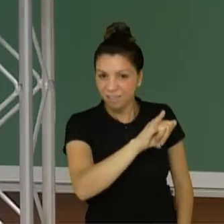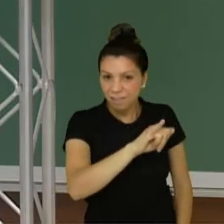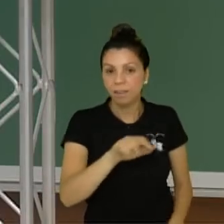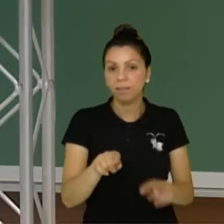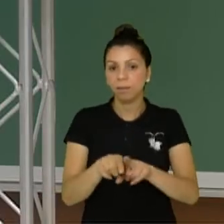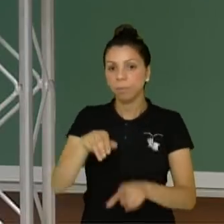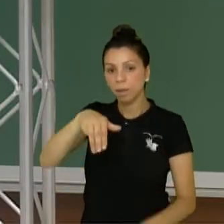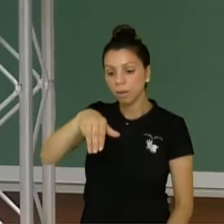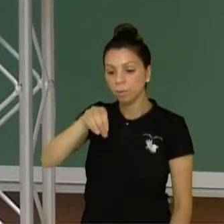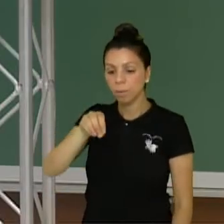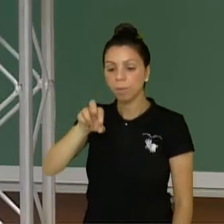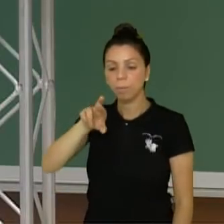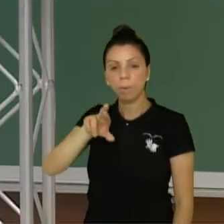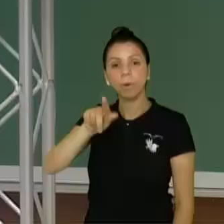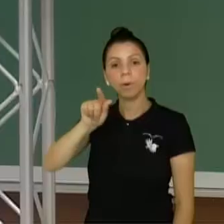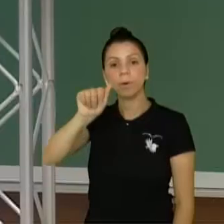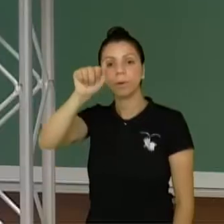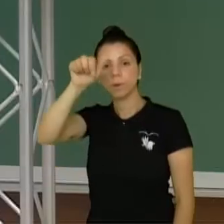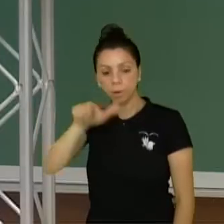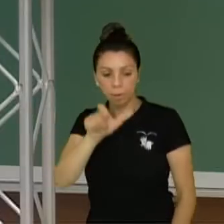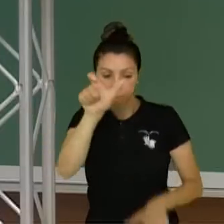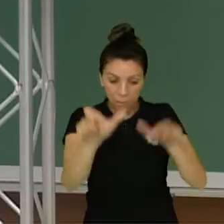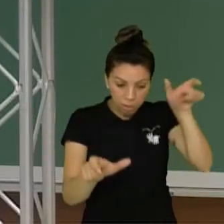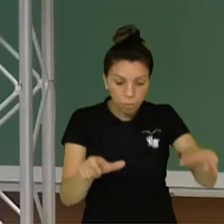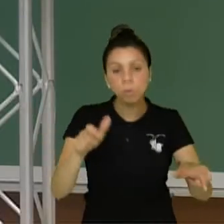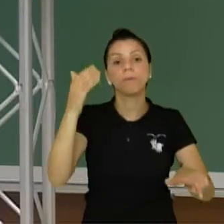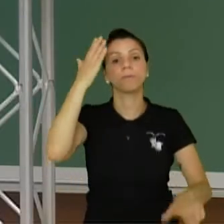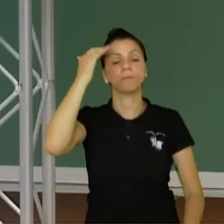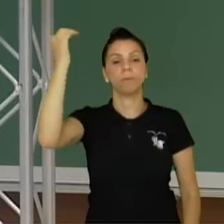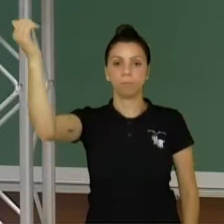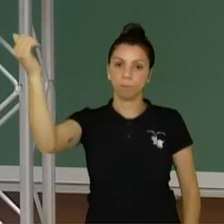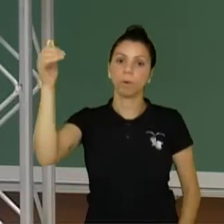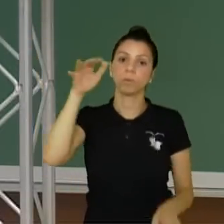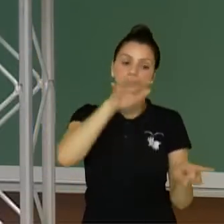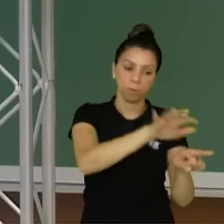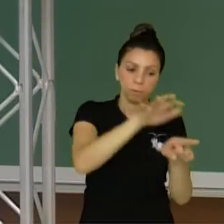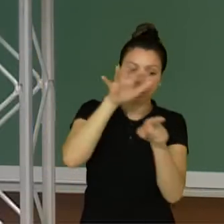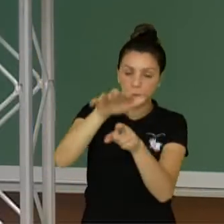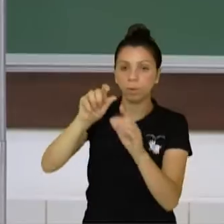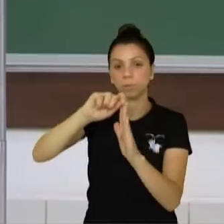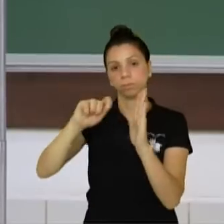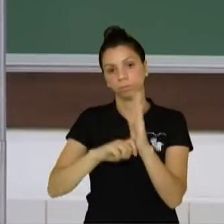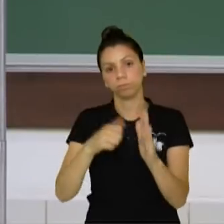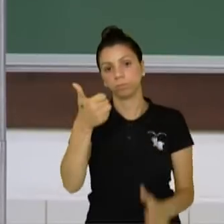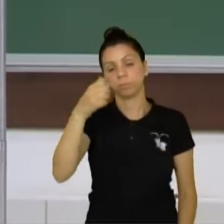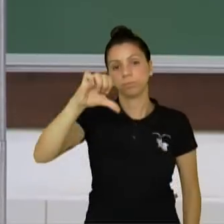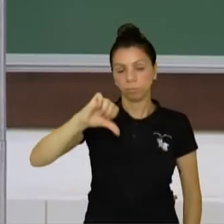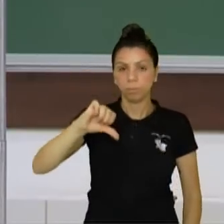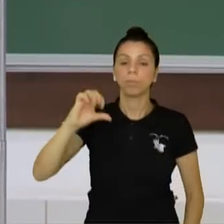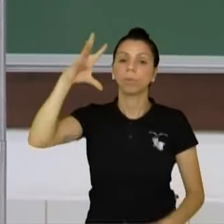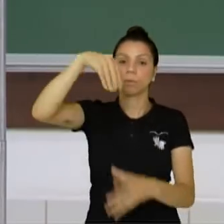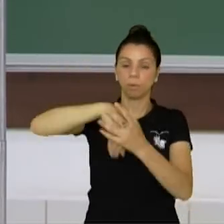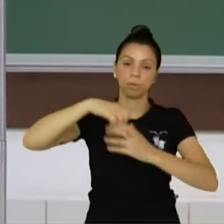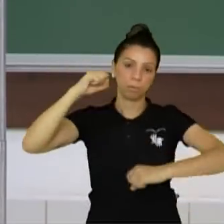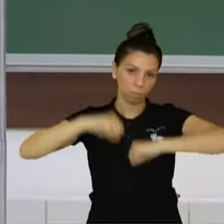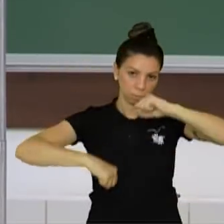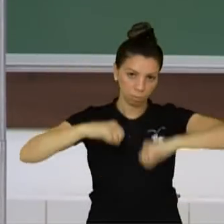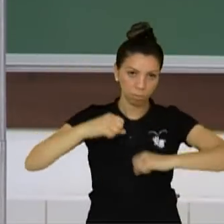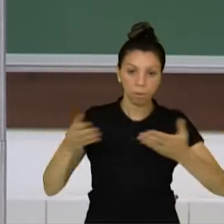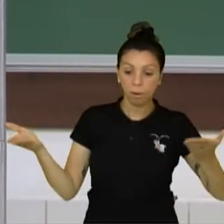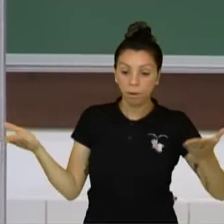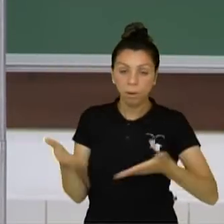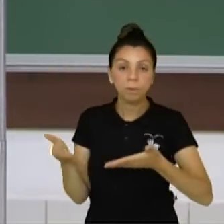de pessoas muito influentes durante o século XIX no ramo industrial. E agora